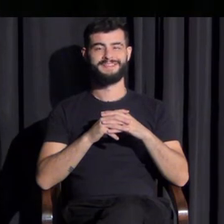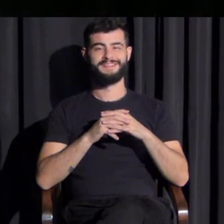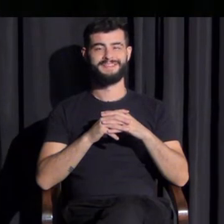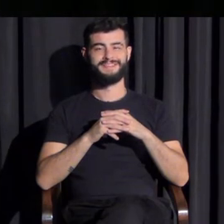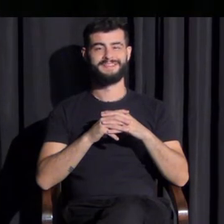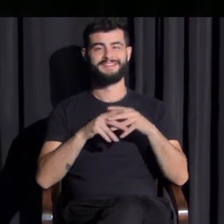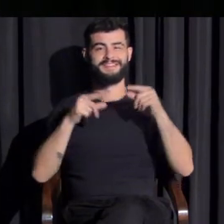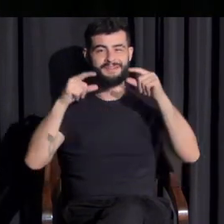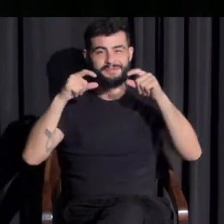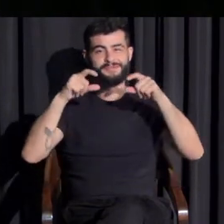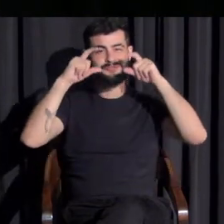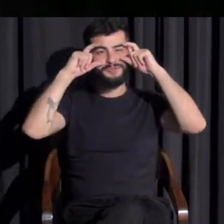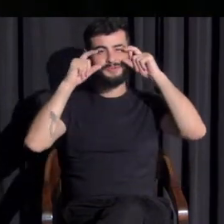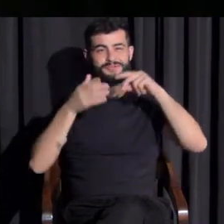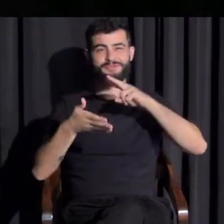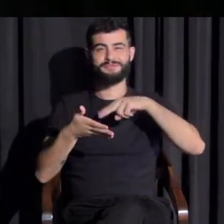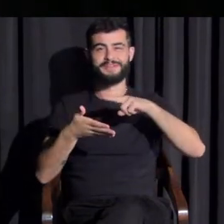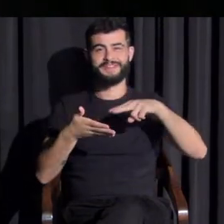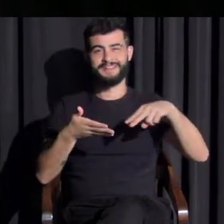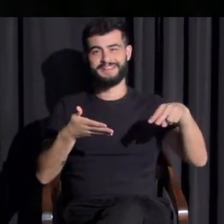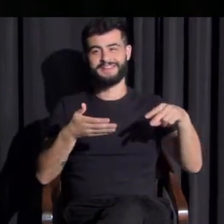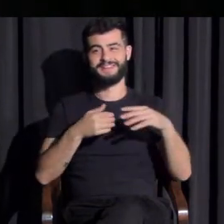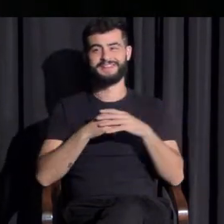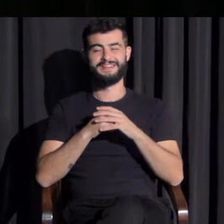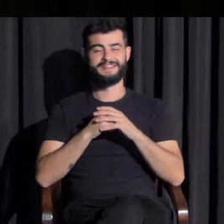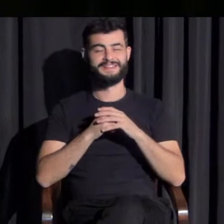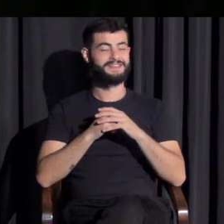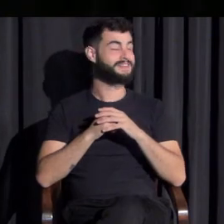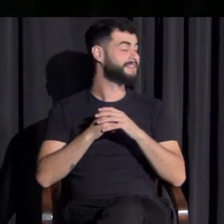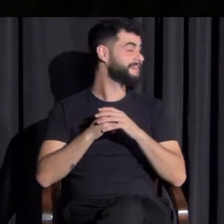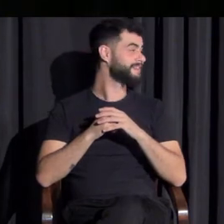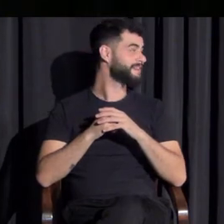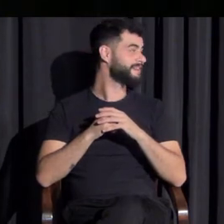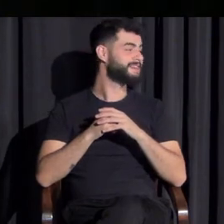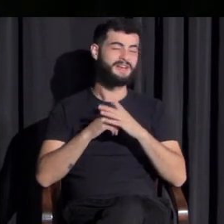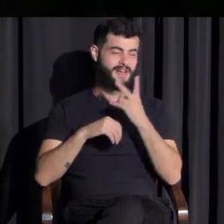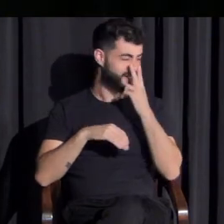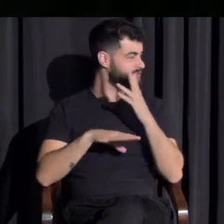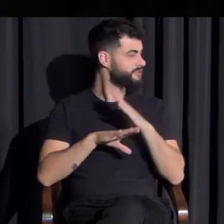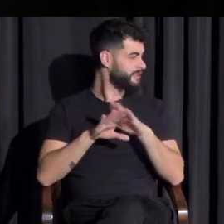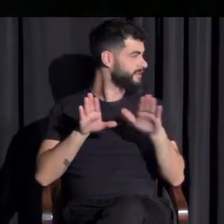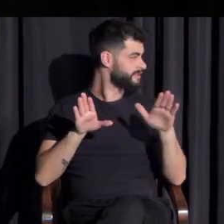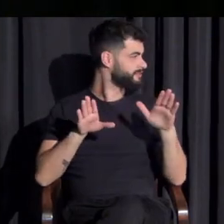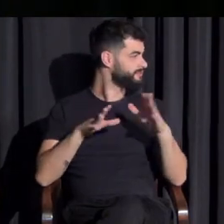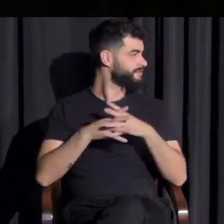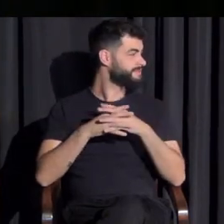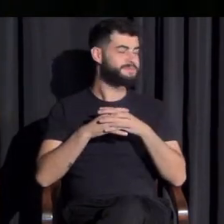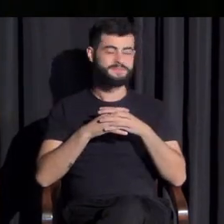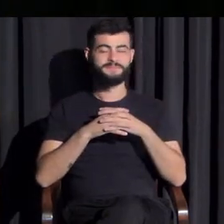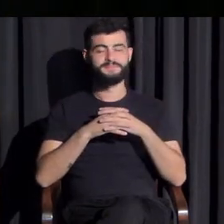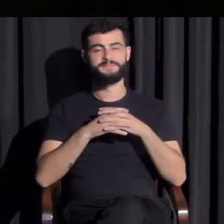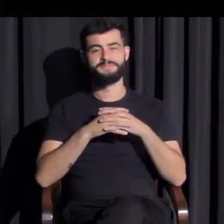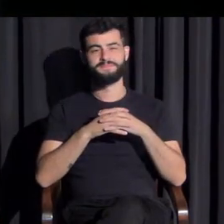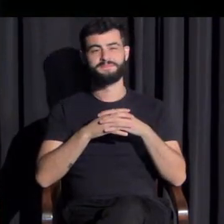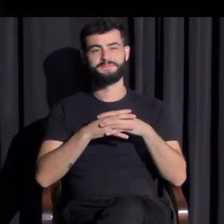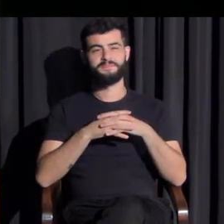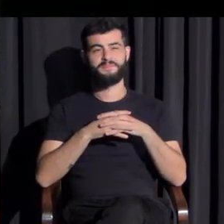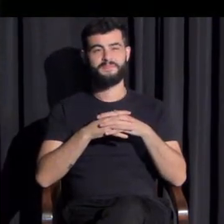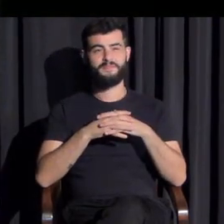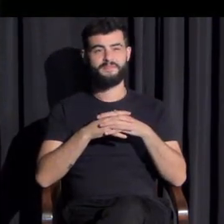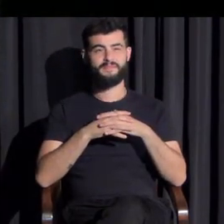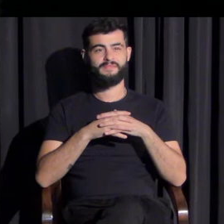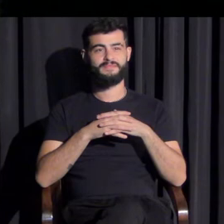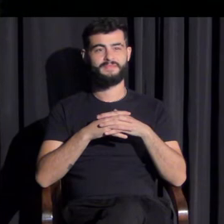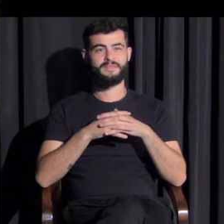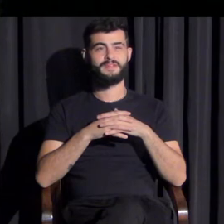óculos para ler. É, e acho que é isso. Acho que é isso, né? Acho que é isso. Bom,